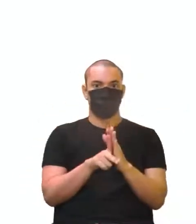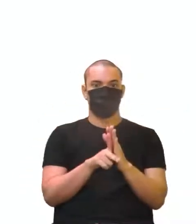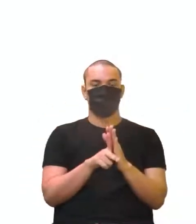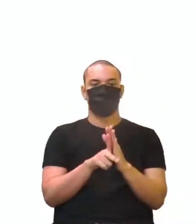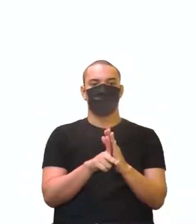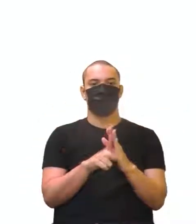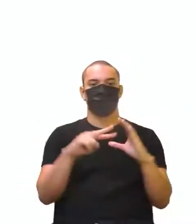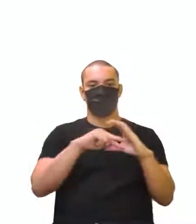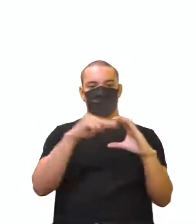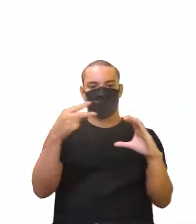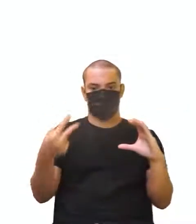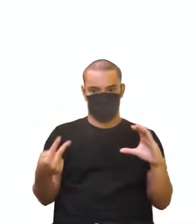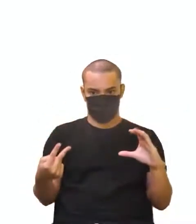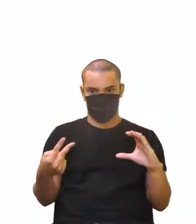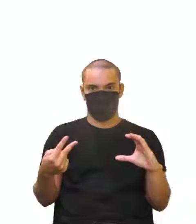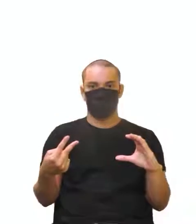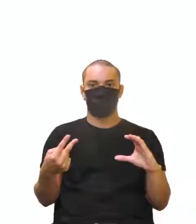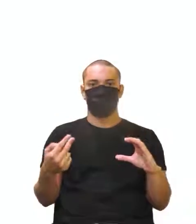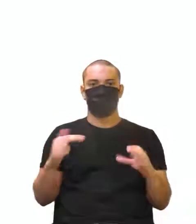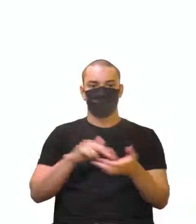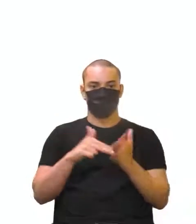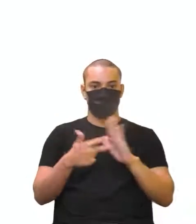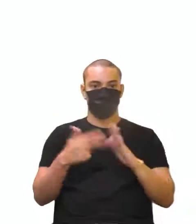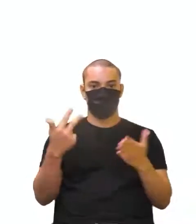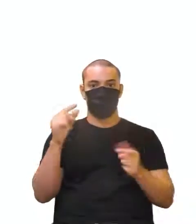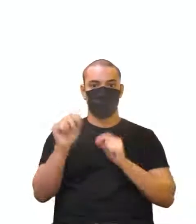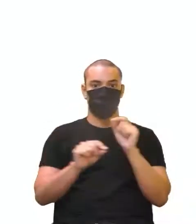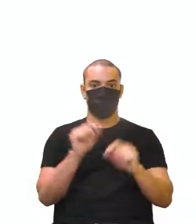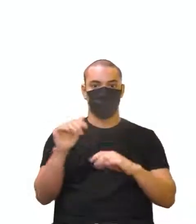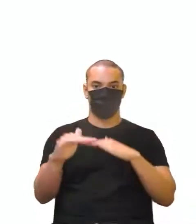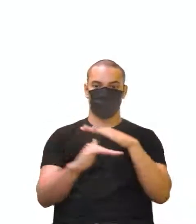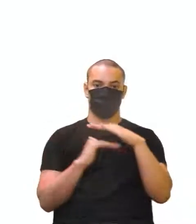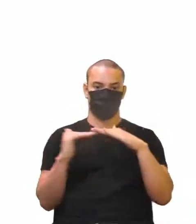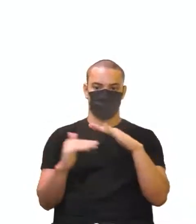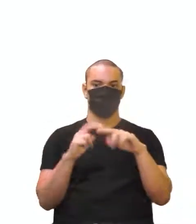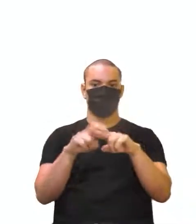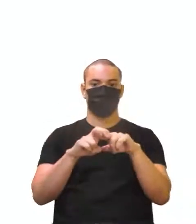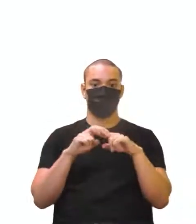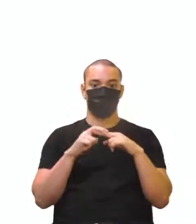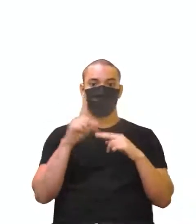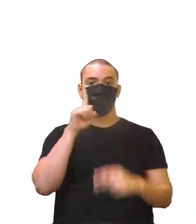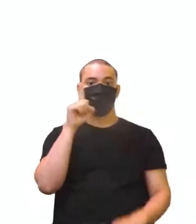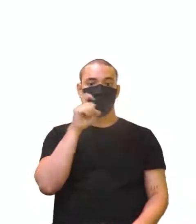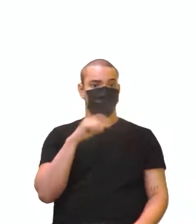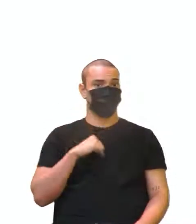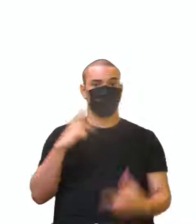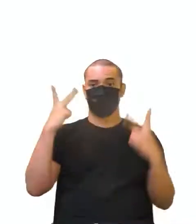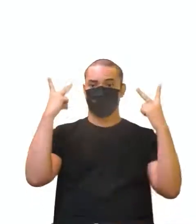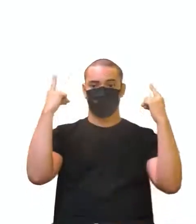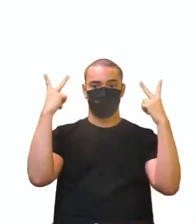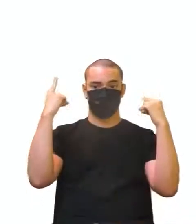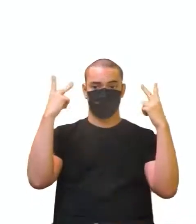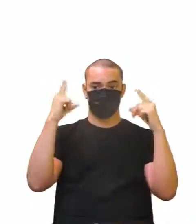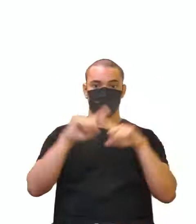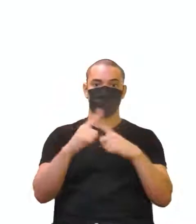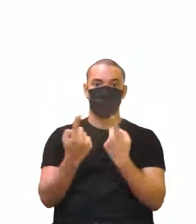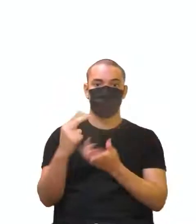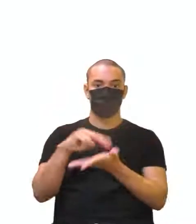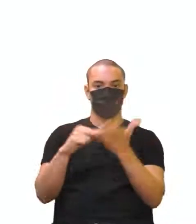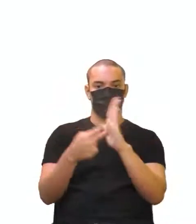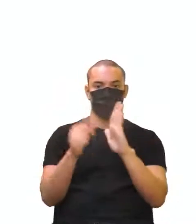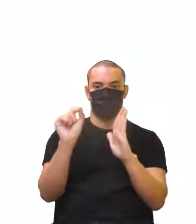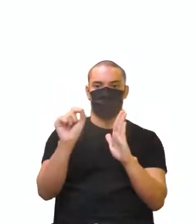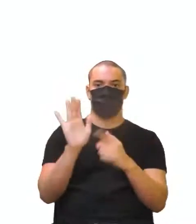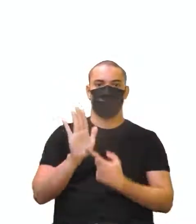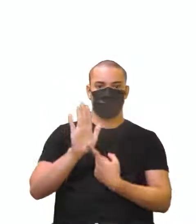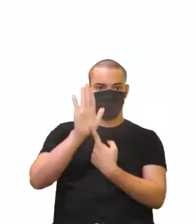alelos são recessivos, tá bom? Então vamos lá de novo. Os pais têm pigmentação normal, tá lá. Isso aqui que a